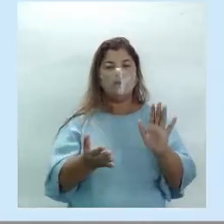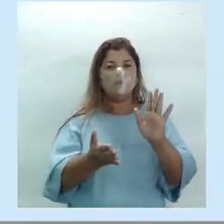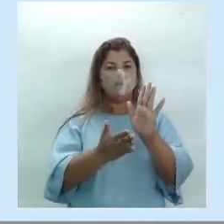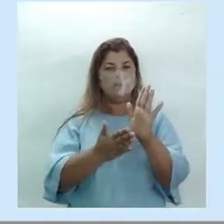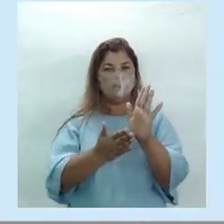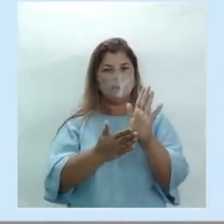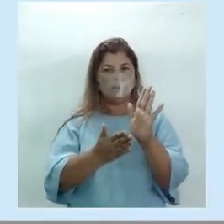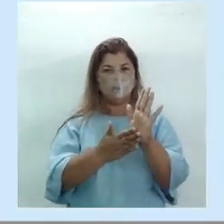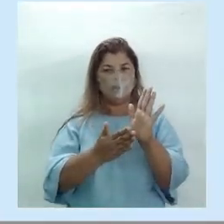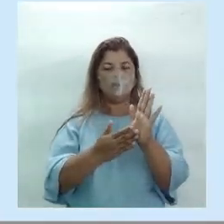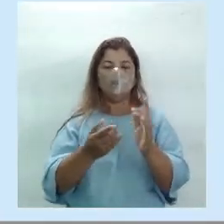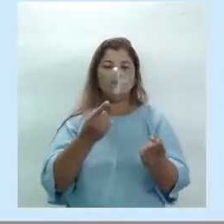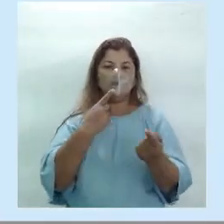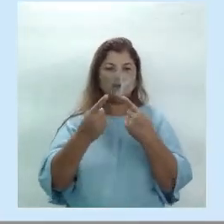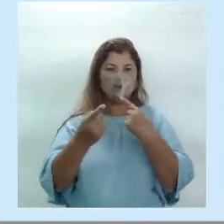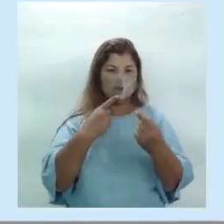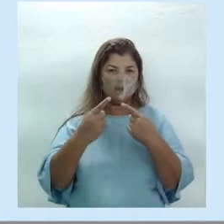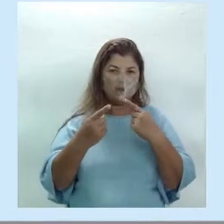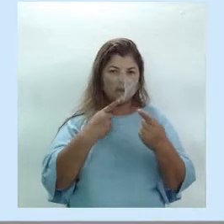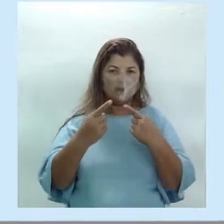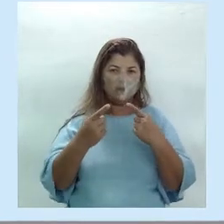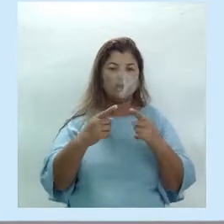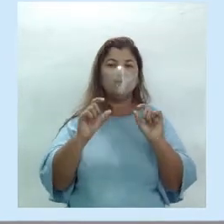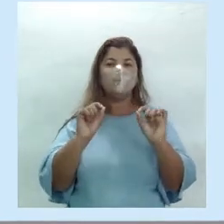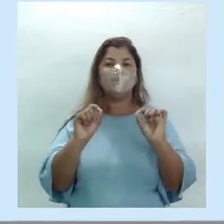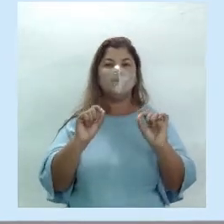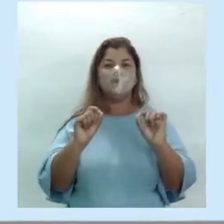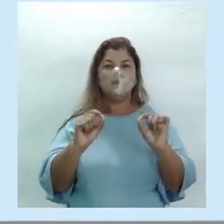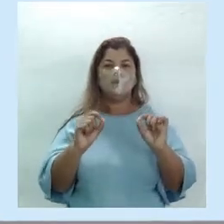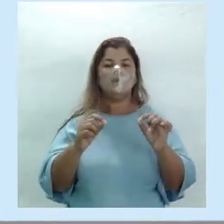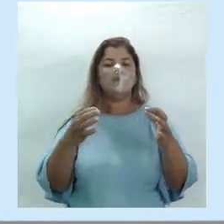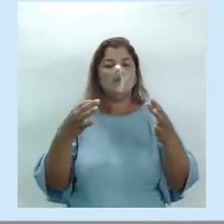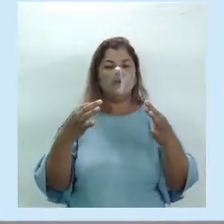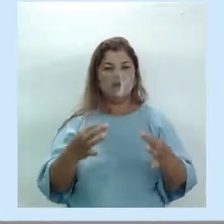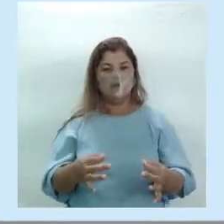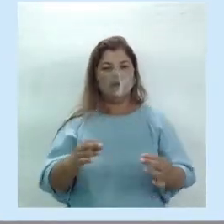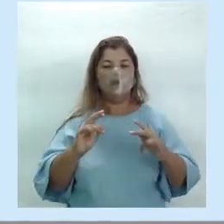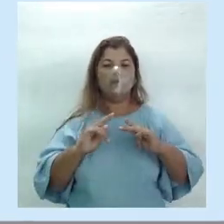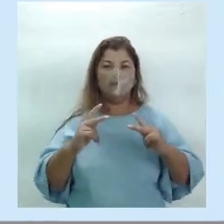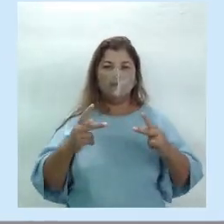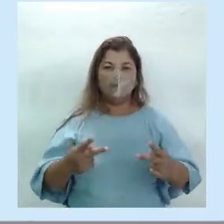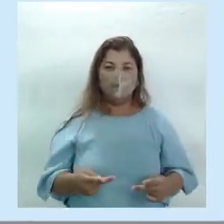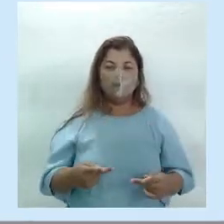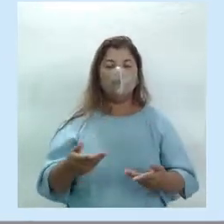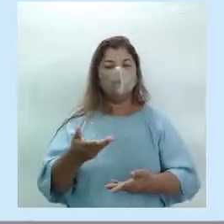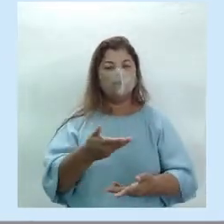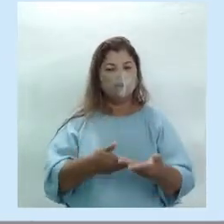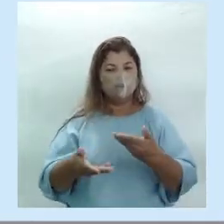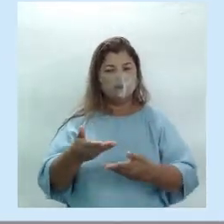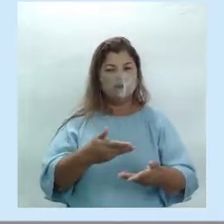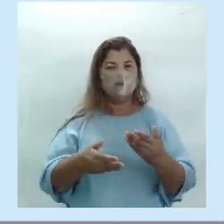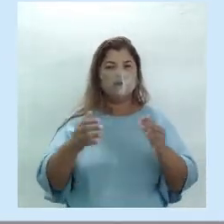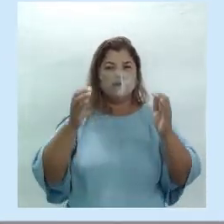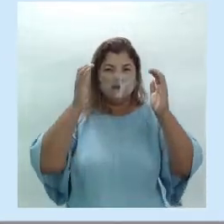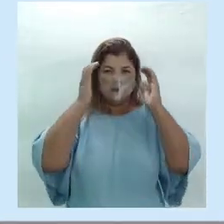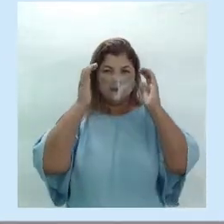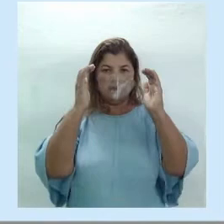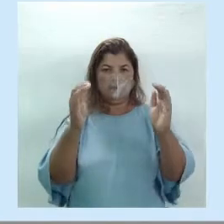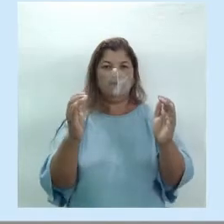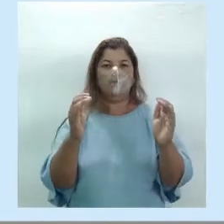vamos propor aqui nessa discussão, que é justamente o quê? A dignidade humana perpassa a questão